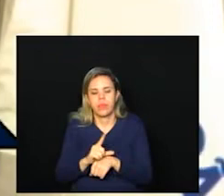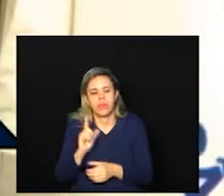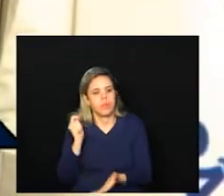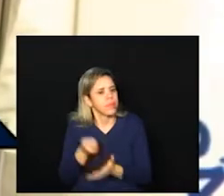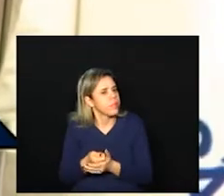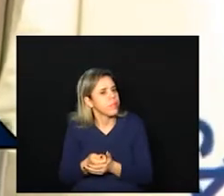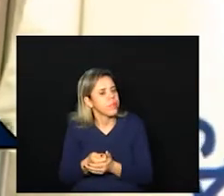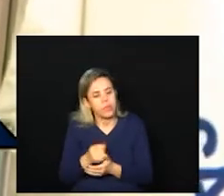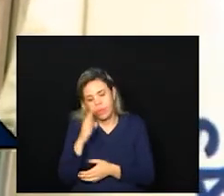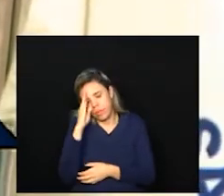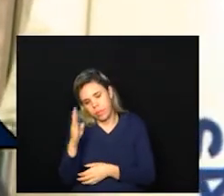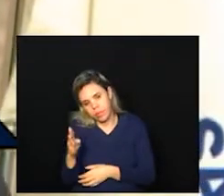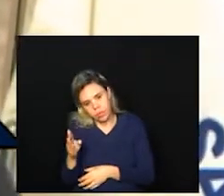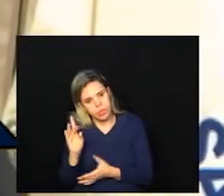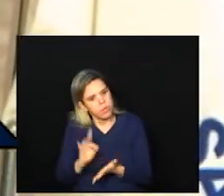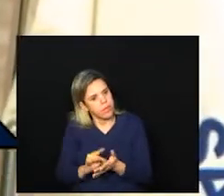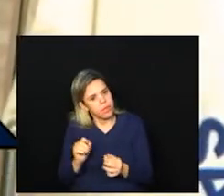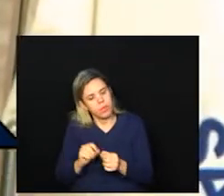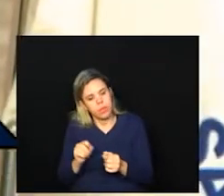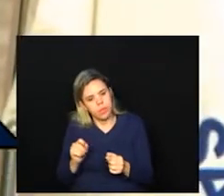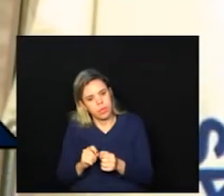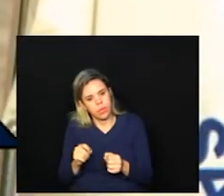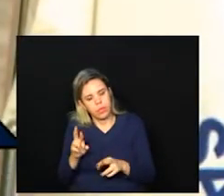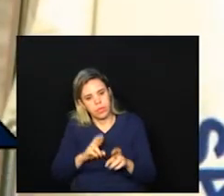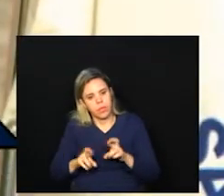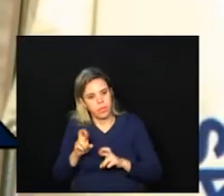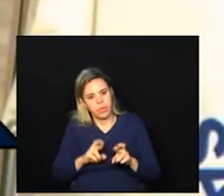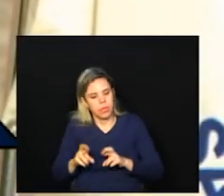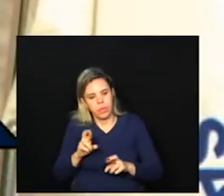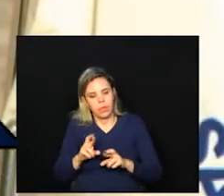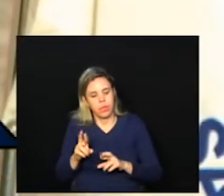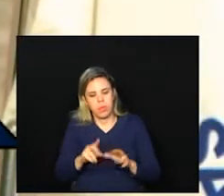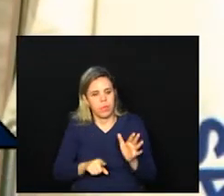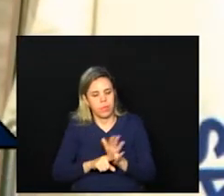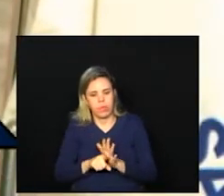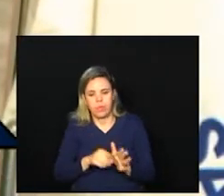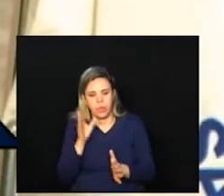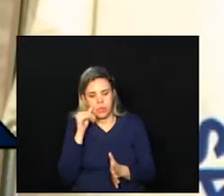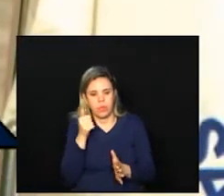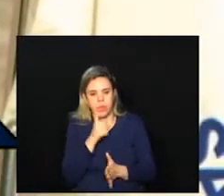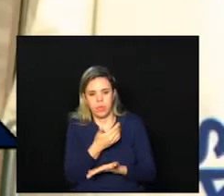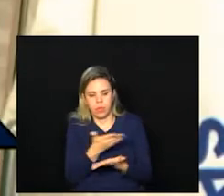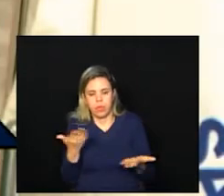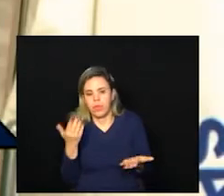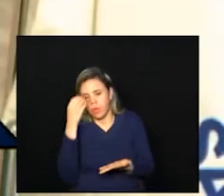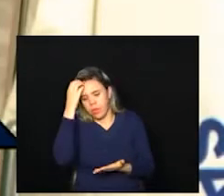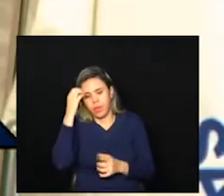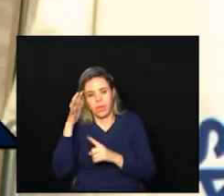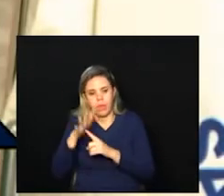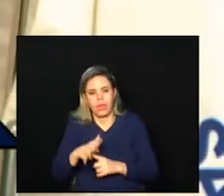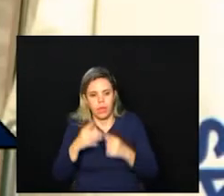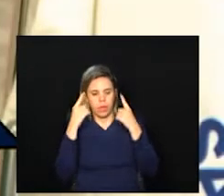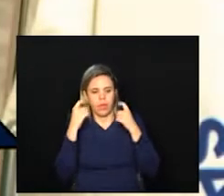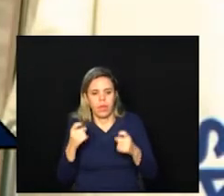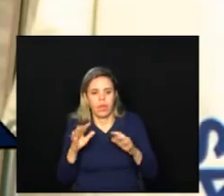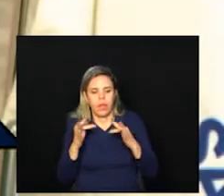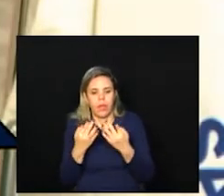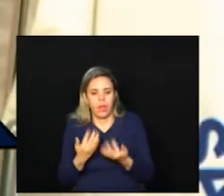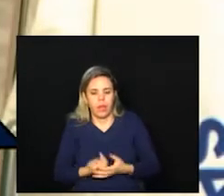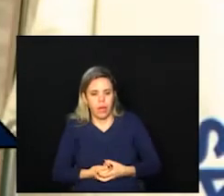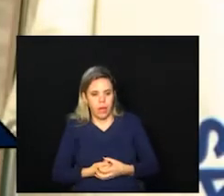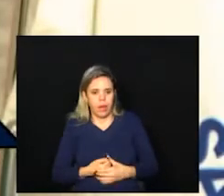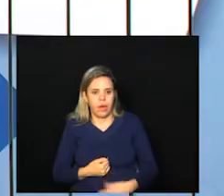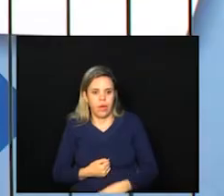garantir essa prioridade na realização desses exames periciais às mulheres que forem vítimas de violência doméstica ou